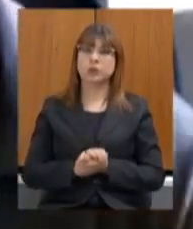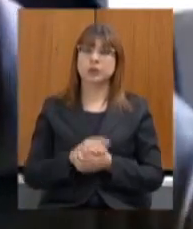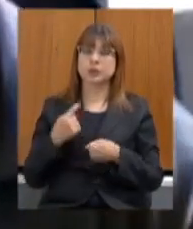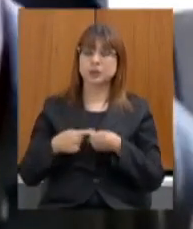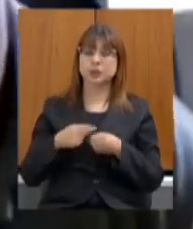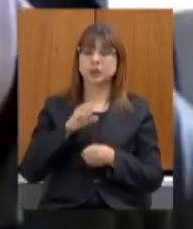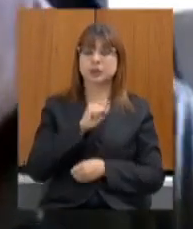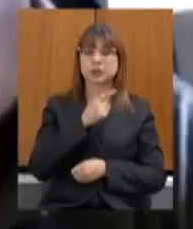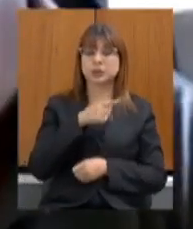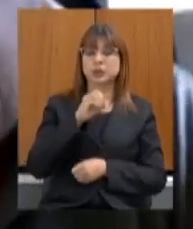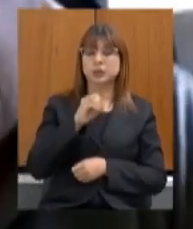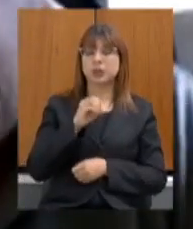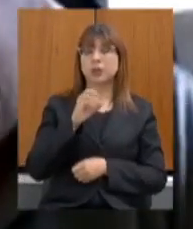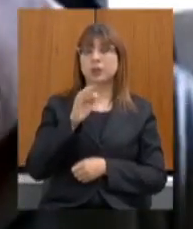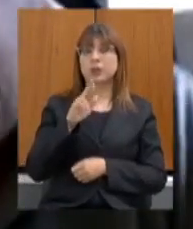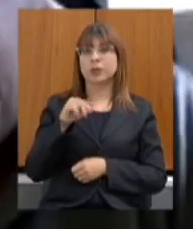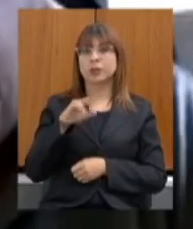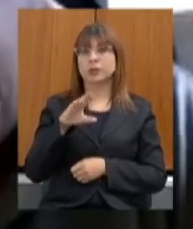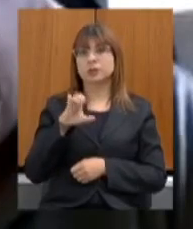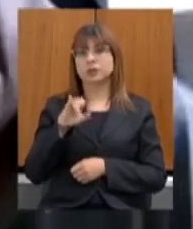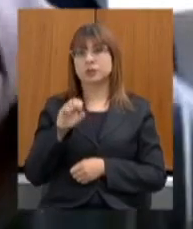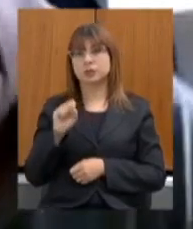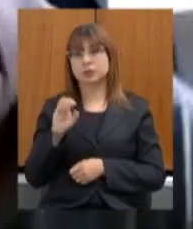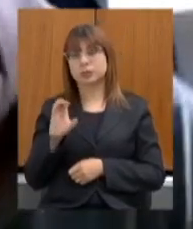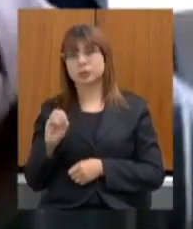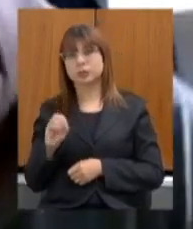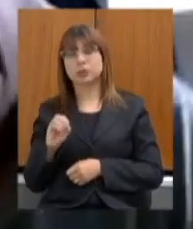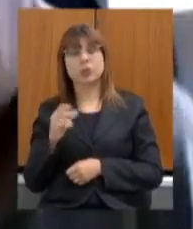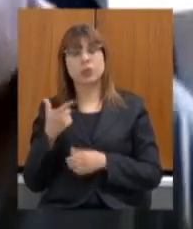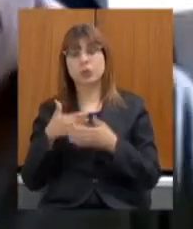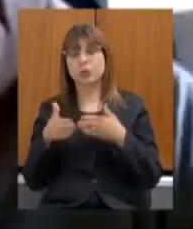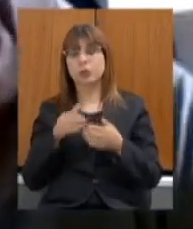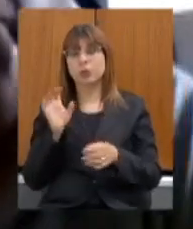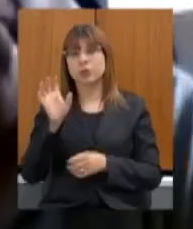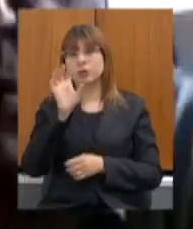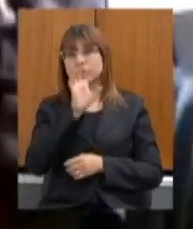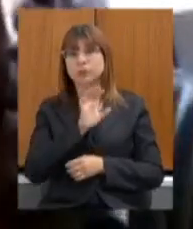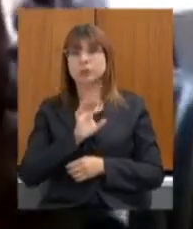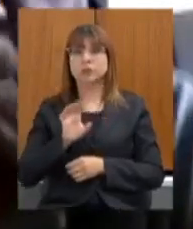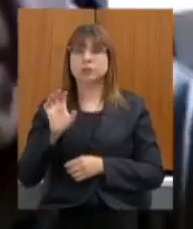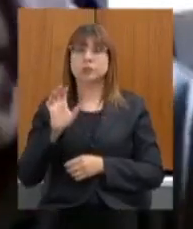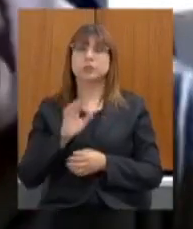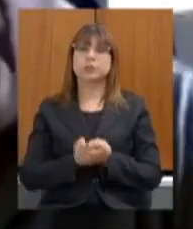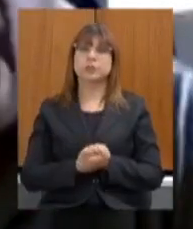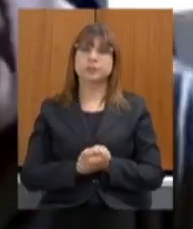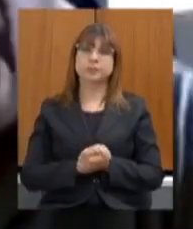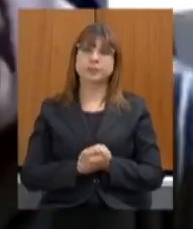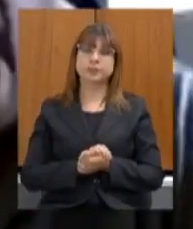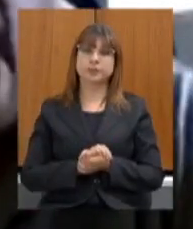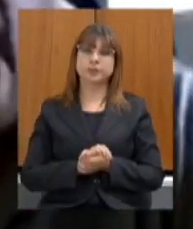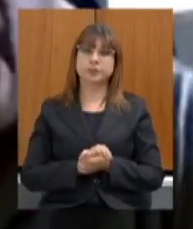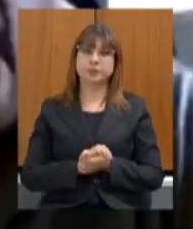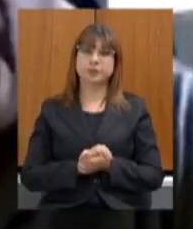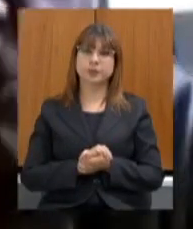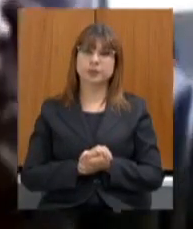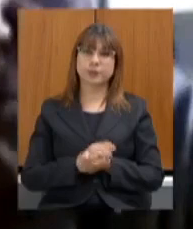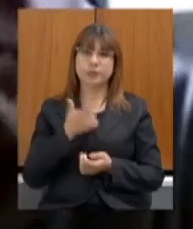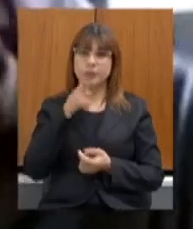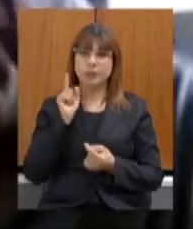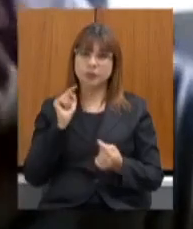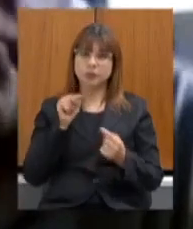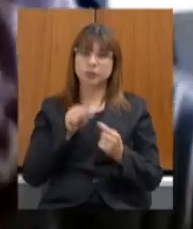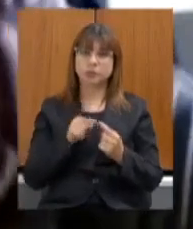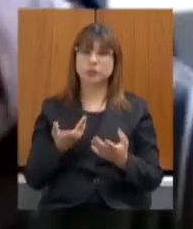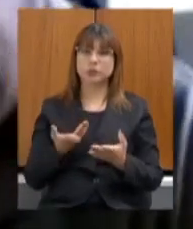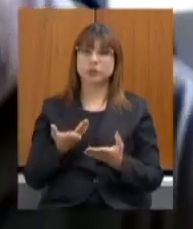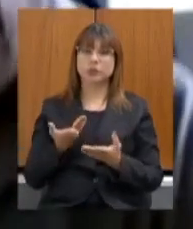de São Fracido, mas não é possível da região não, em qualquer âmbito, para retomar a intensidade do investimento,